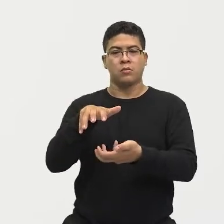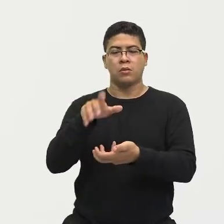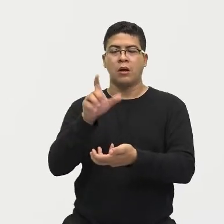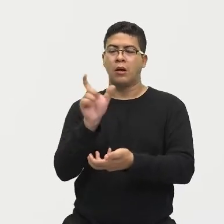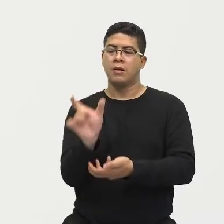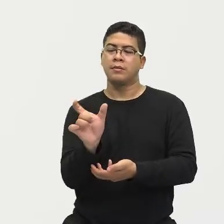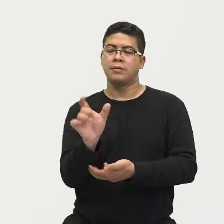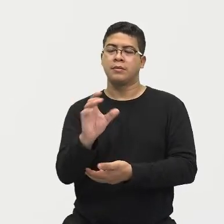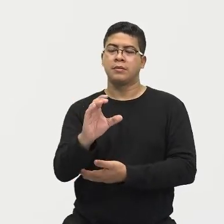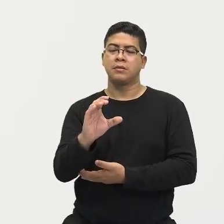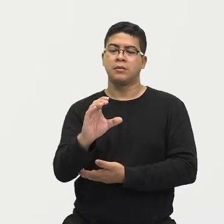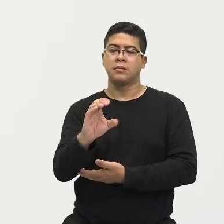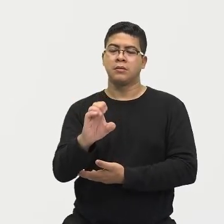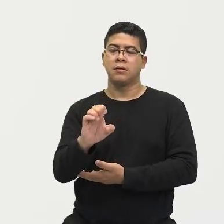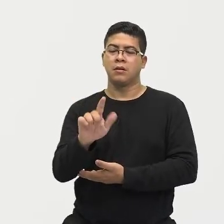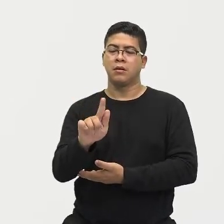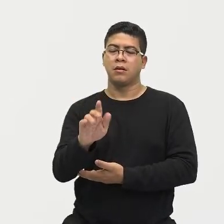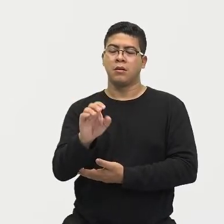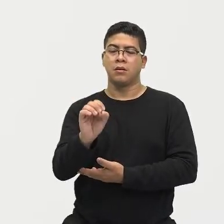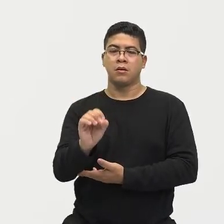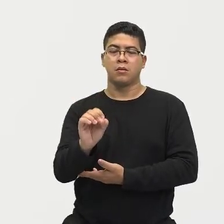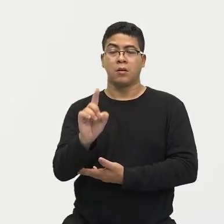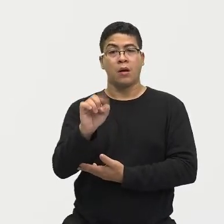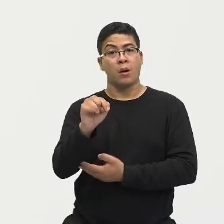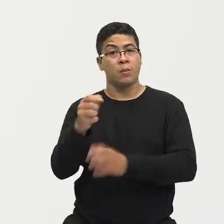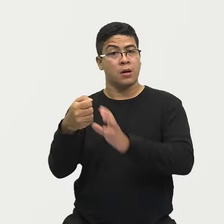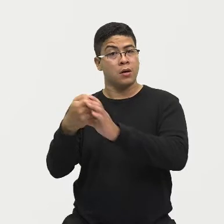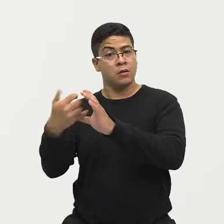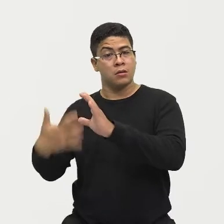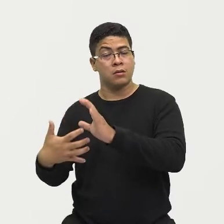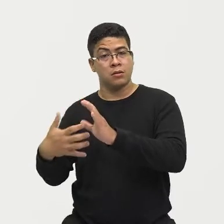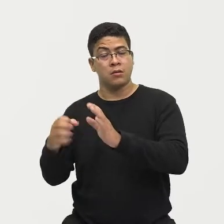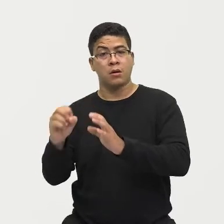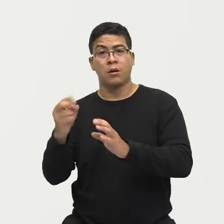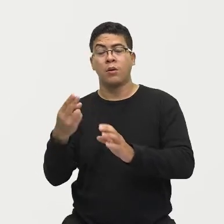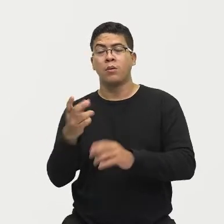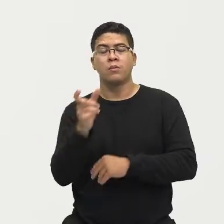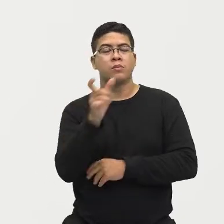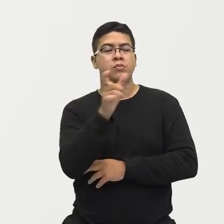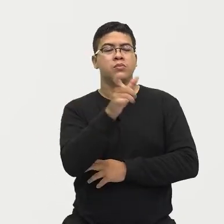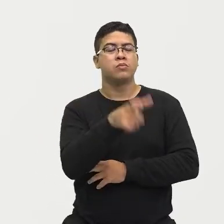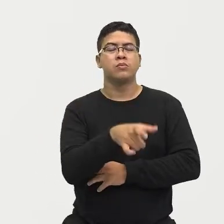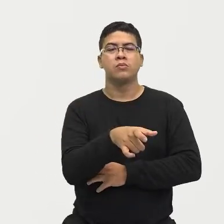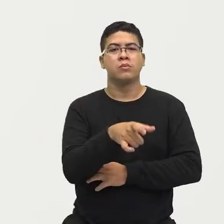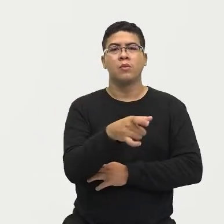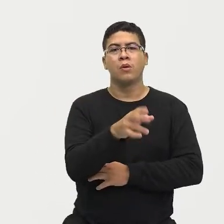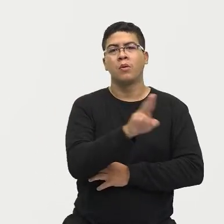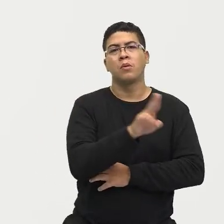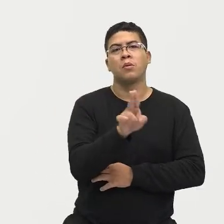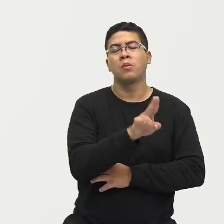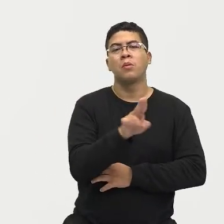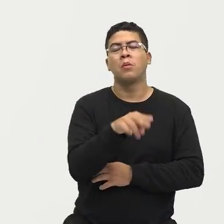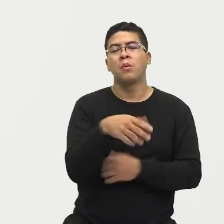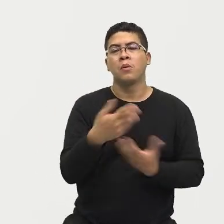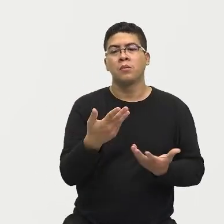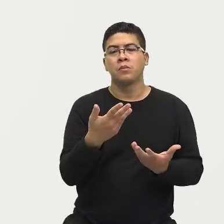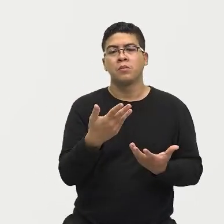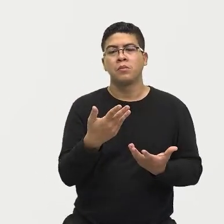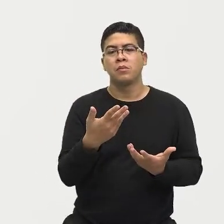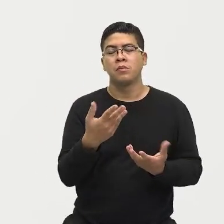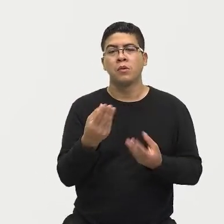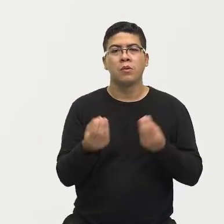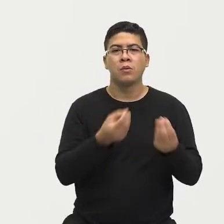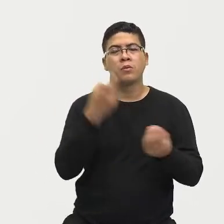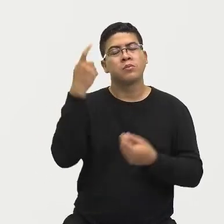uma característica de alguém, de um substantivo, ou ele é um nome, está nomeando um ser? O que